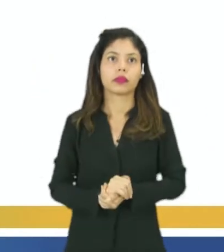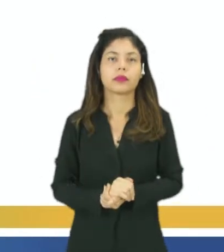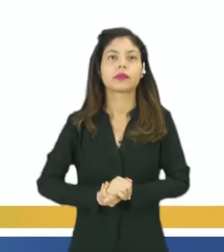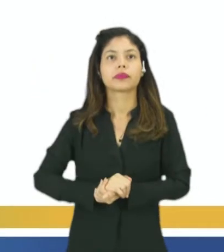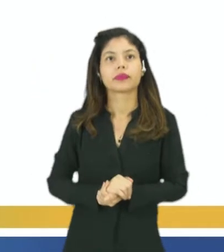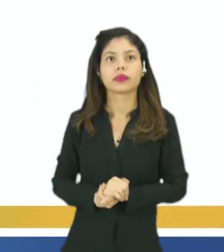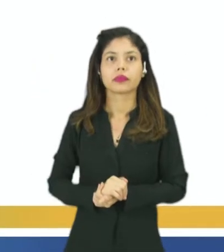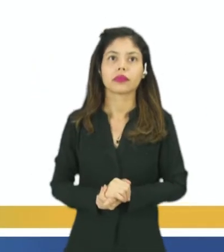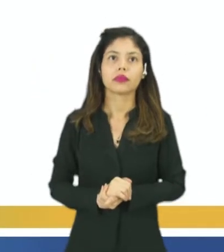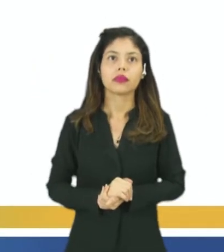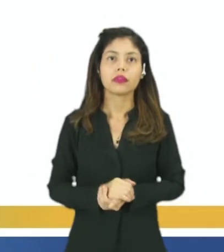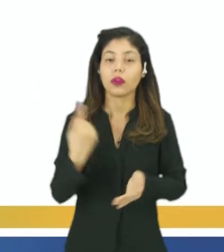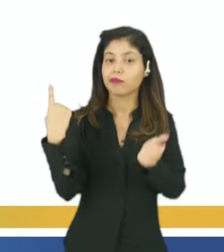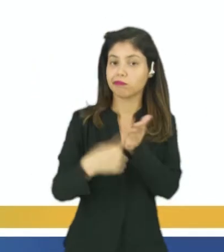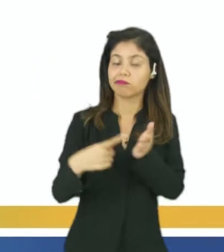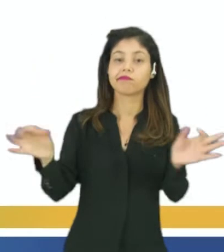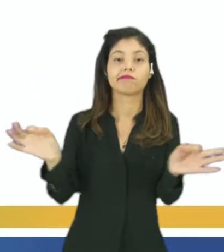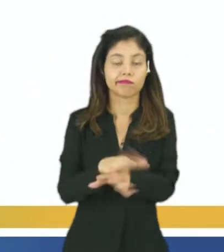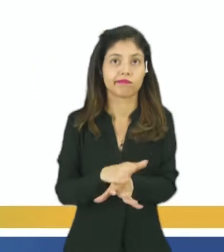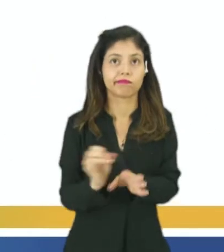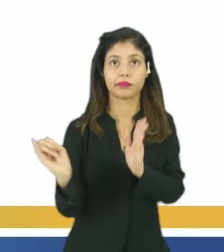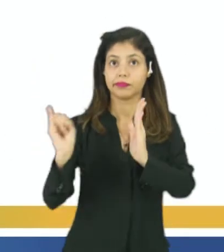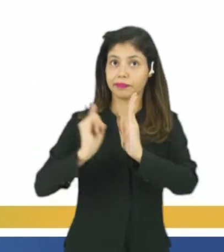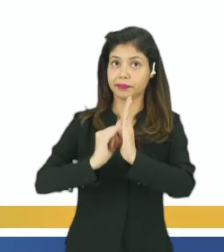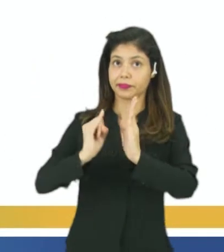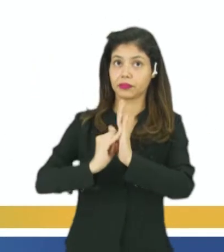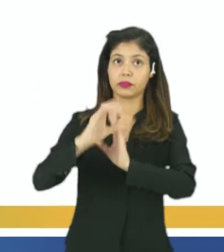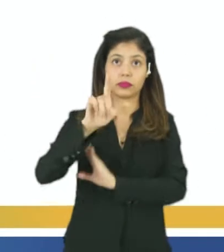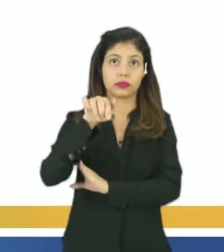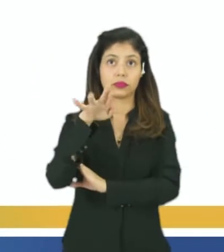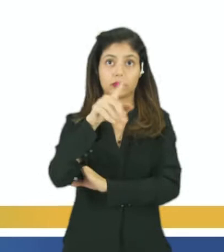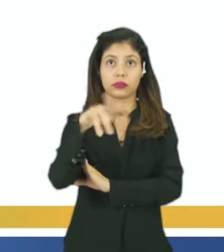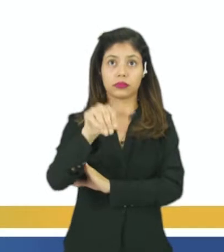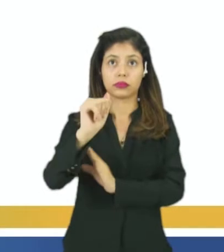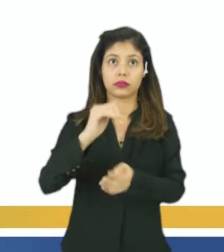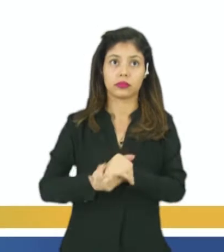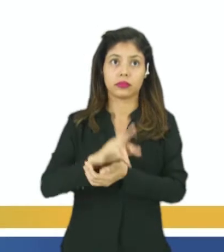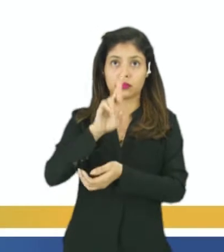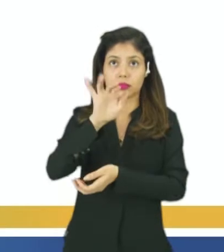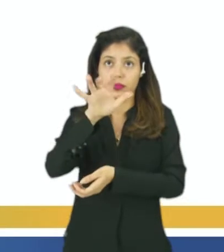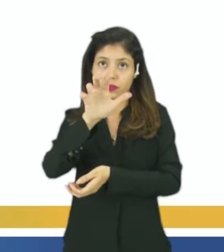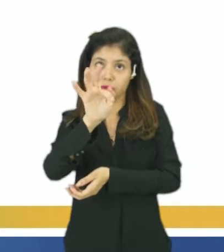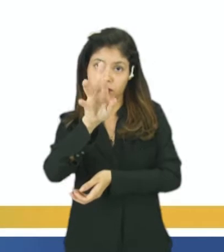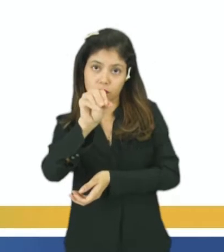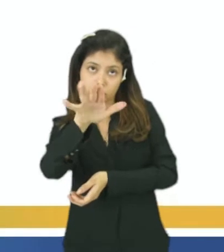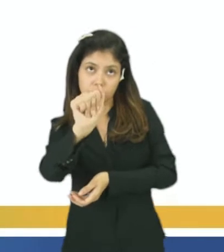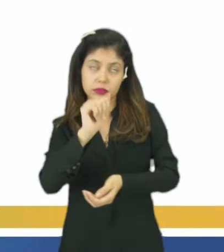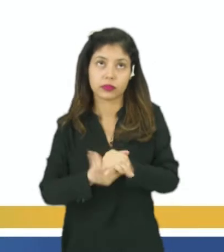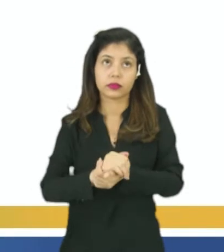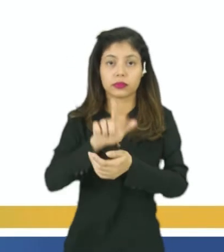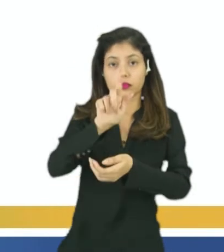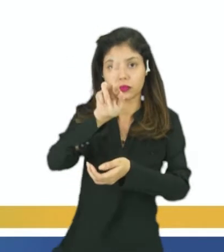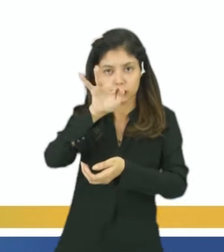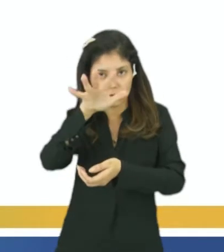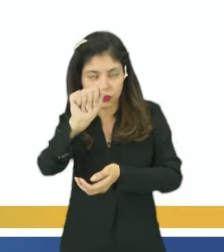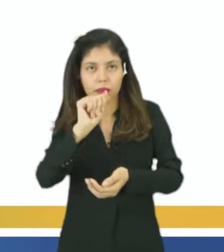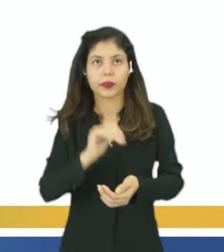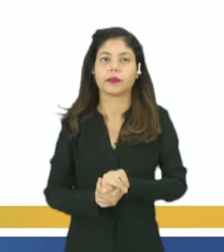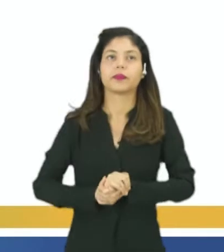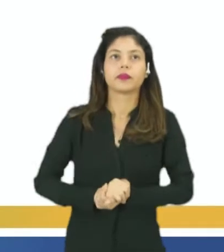suas terras sejam concluídos pelo Instituto de Colonização e Reforma Agrária, pelo INCRA, tá?